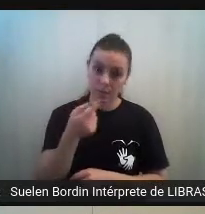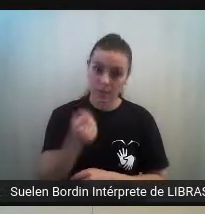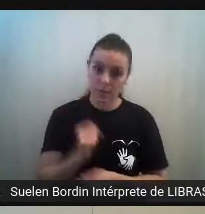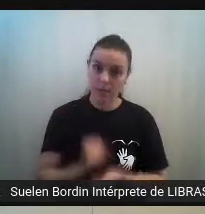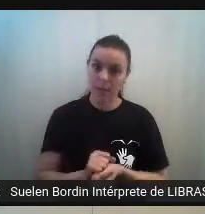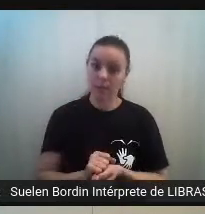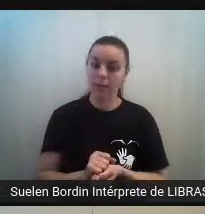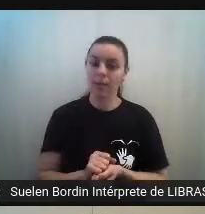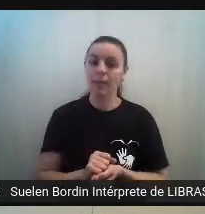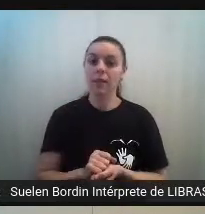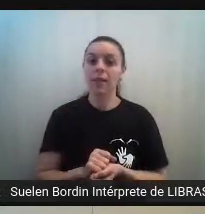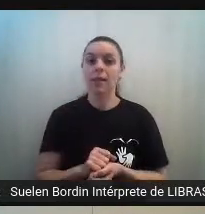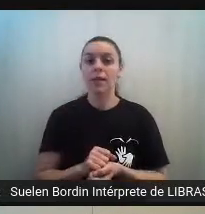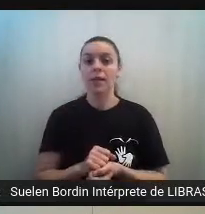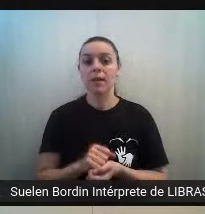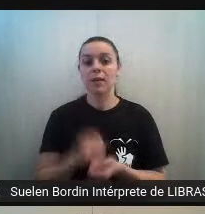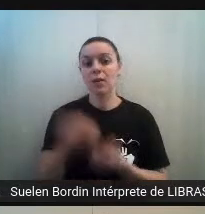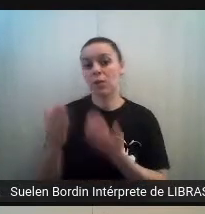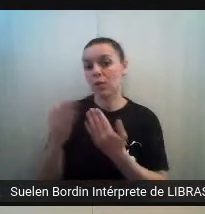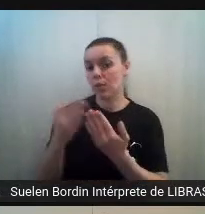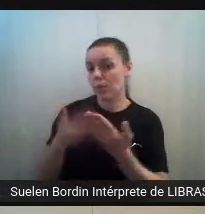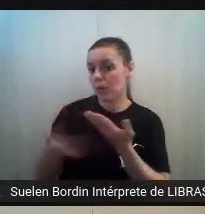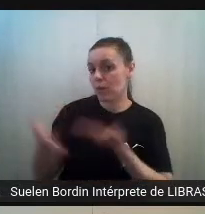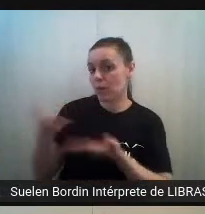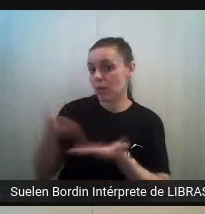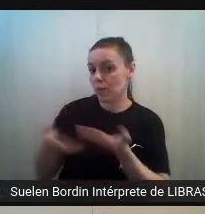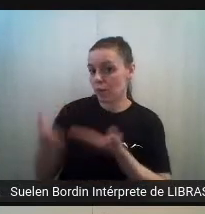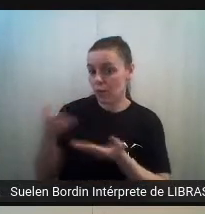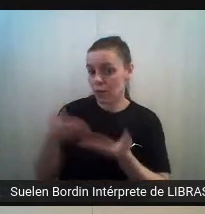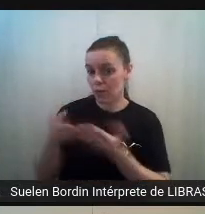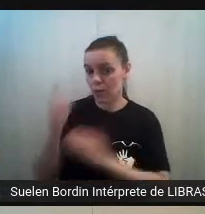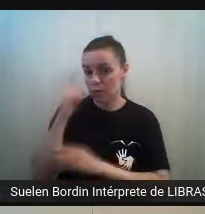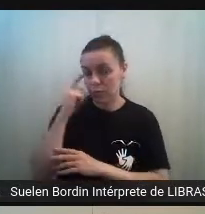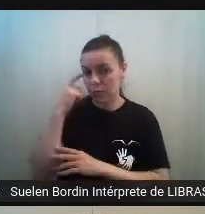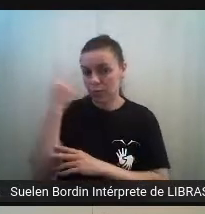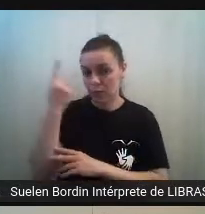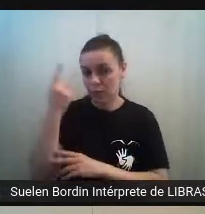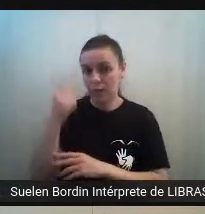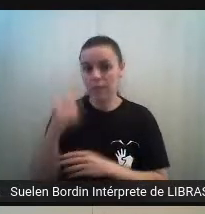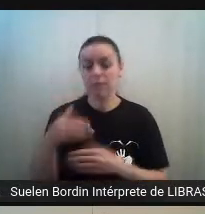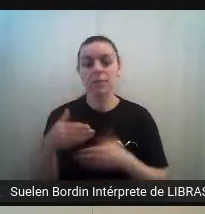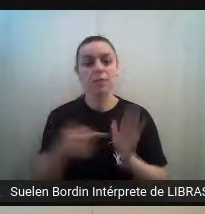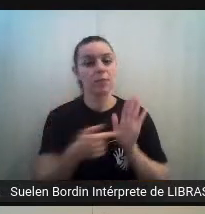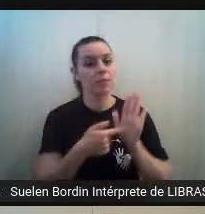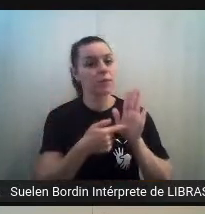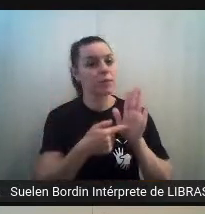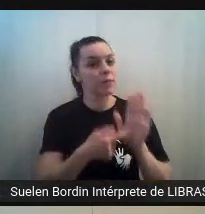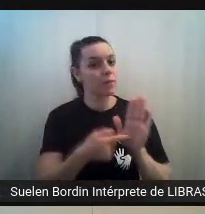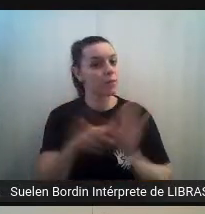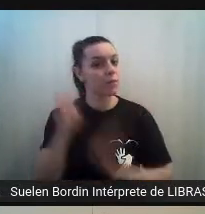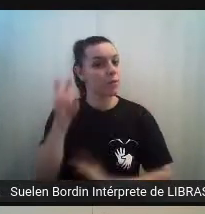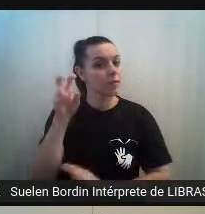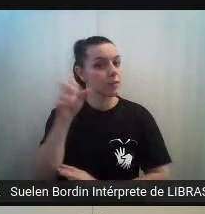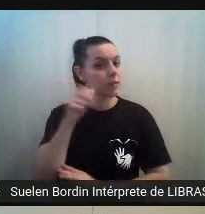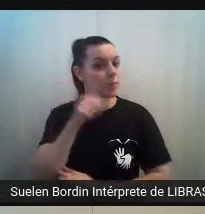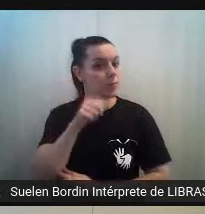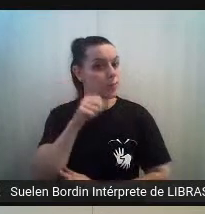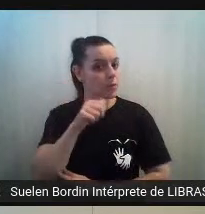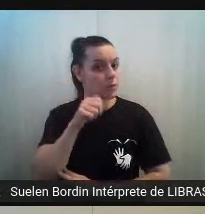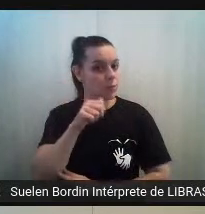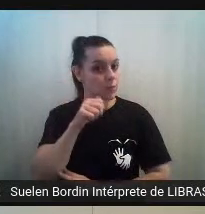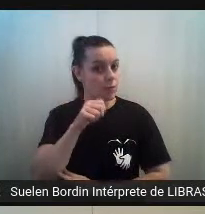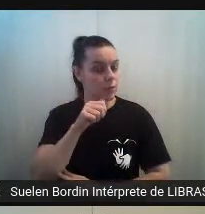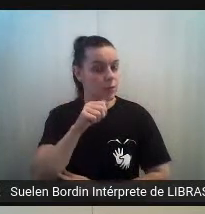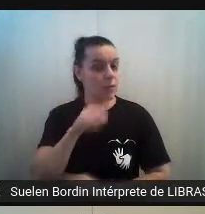depois, logo assim que encerrarem essa apresentação das cinco garotas, passar a palavra para as perguntas do